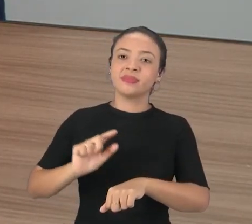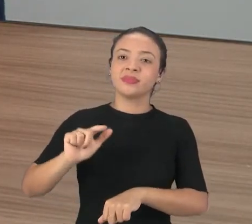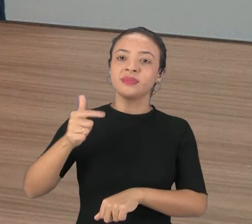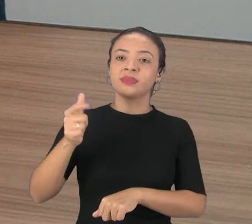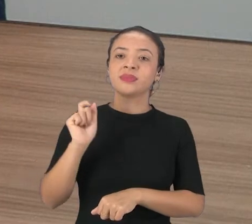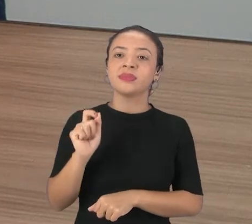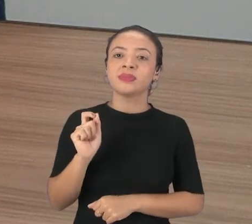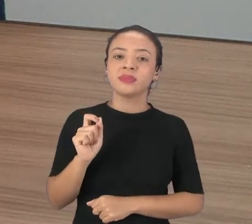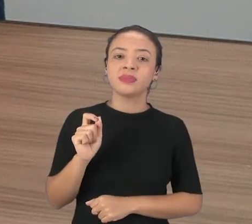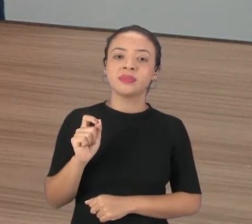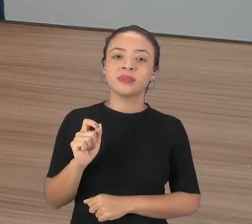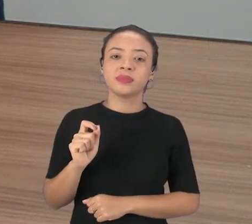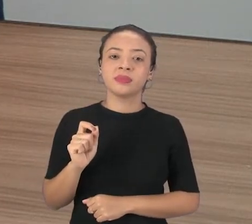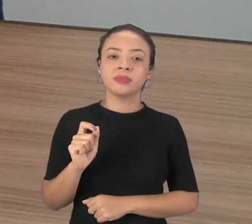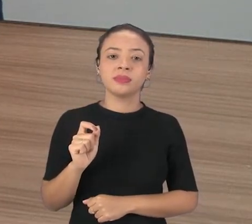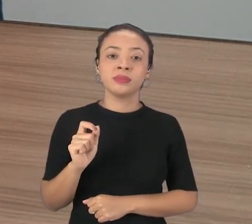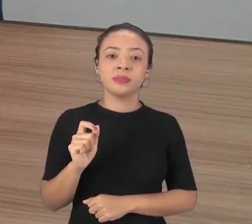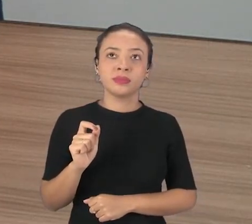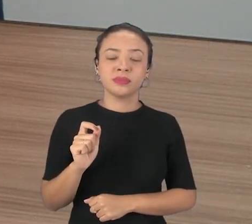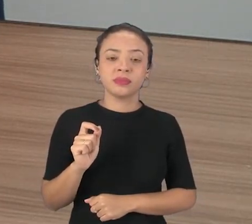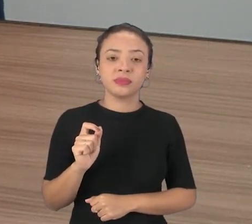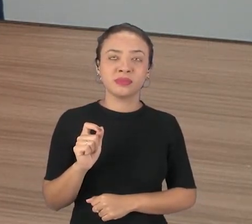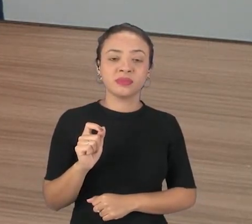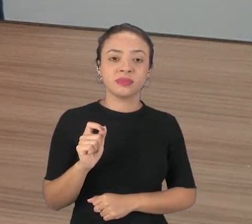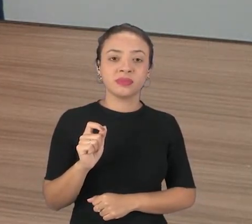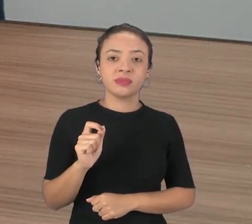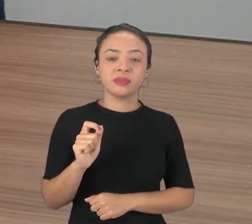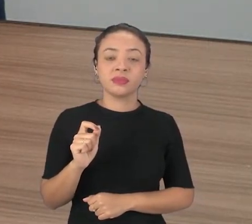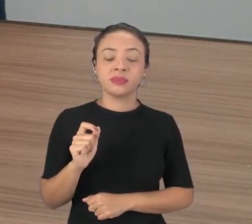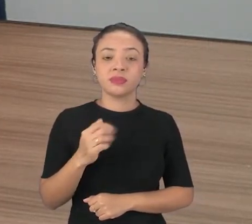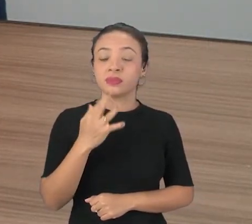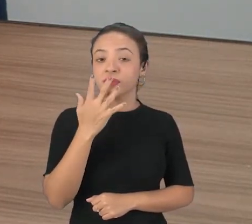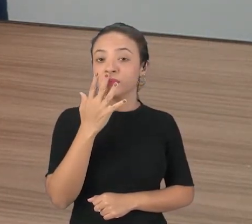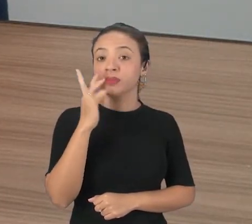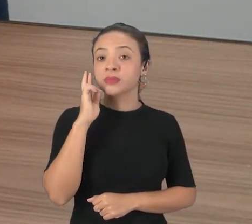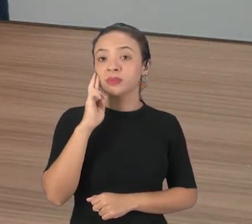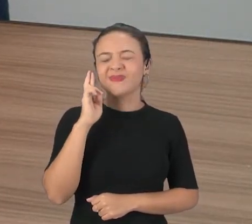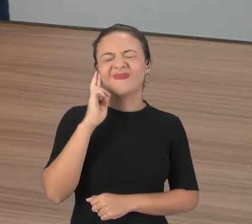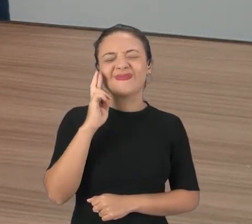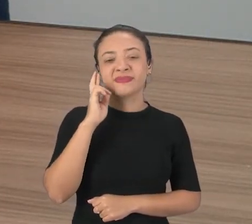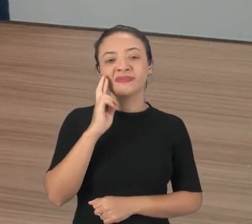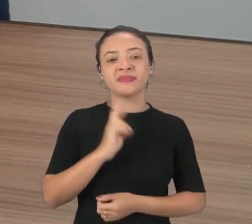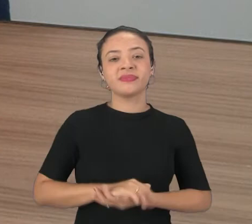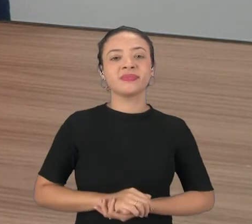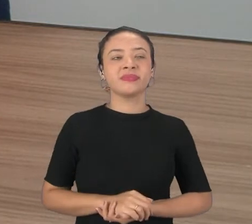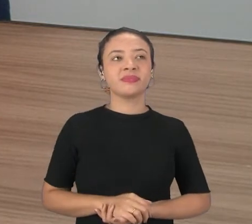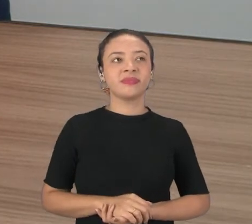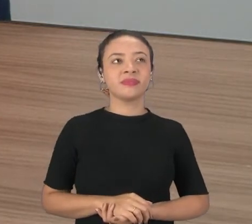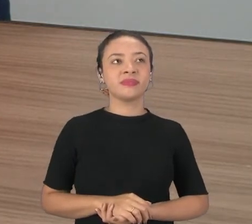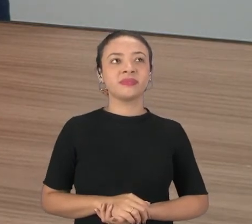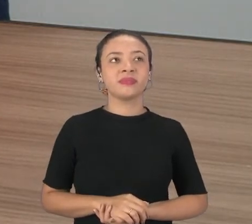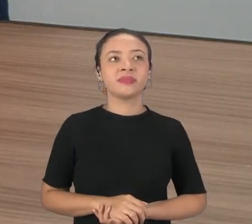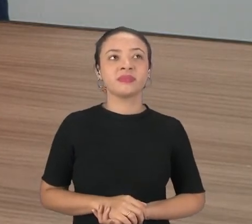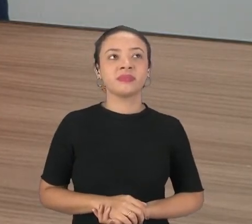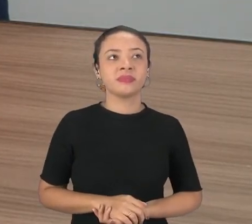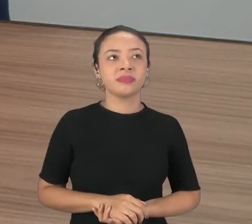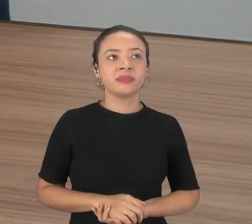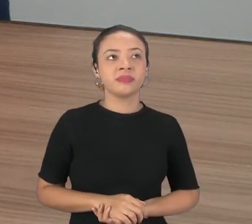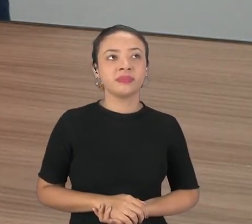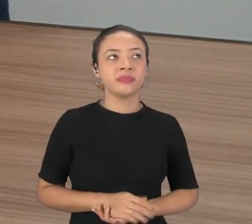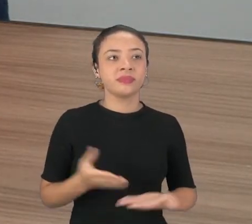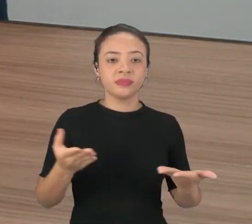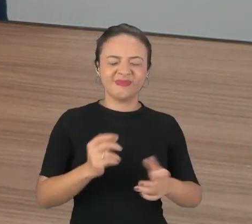próxima agora qual será a pulseira na cor rosa muito bem a